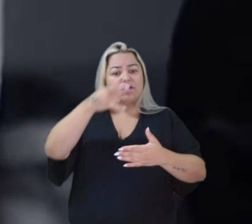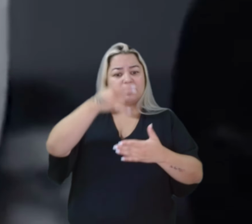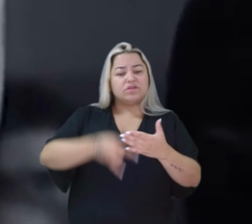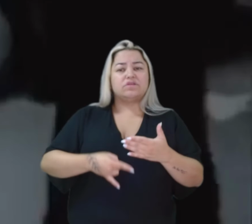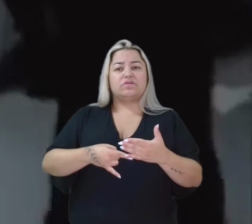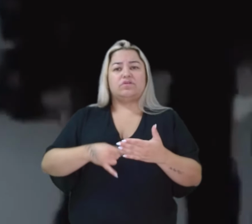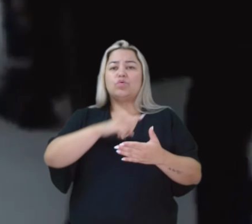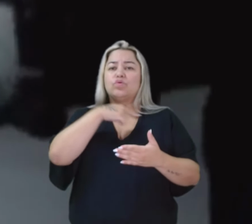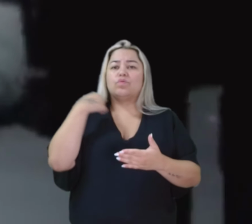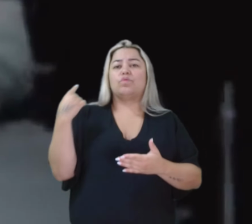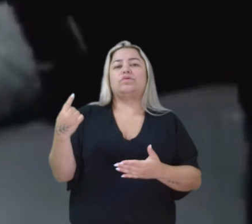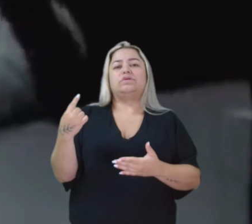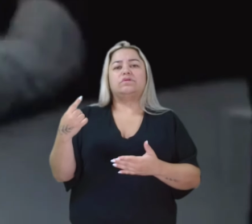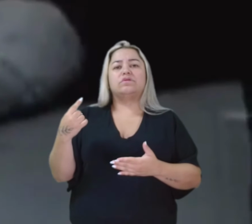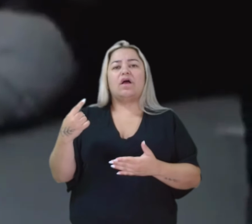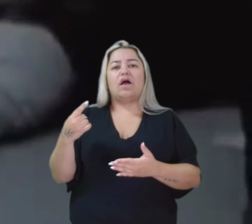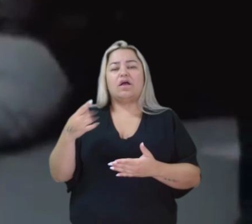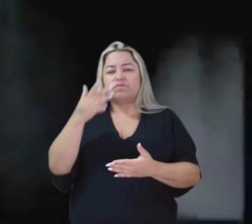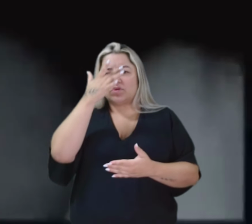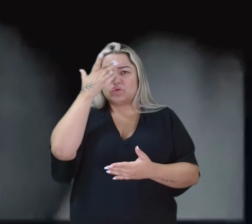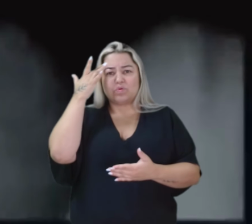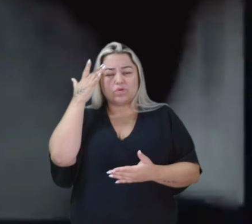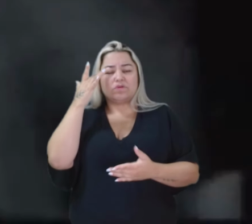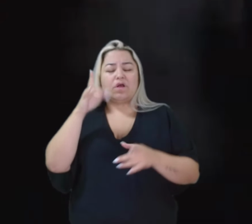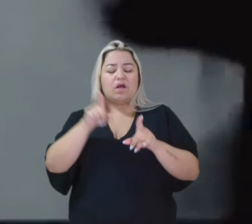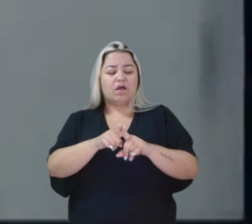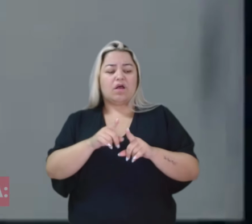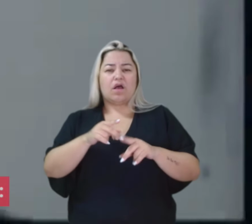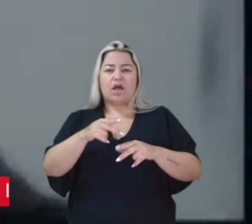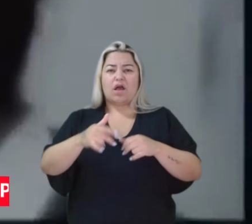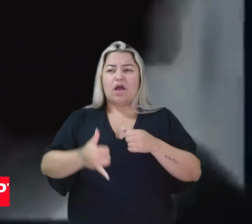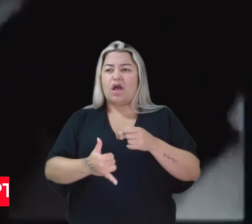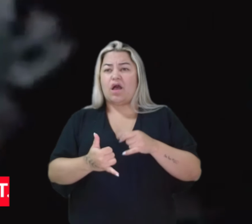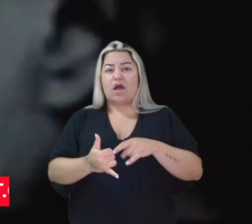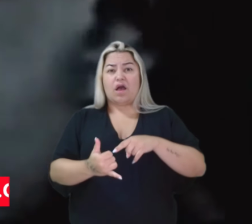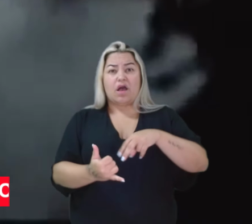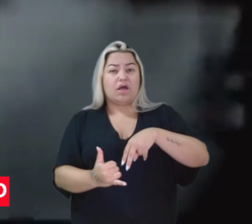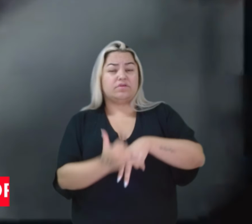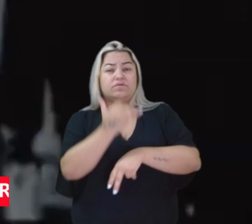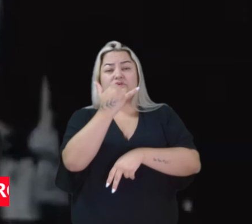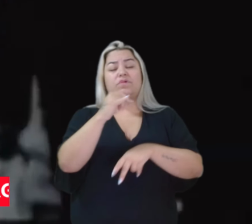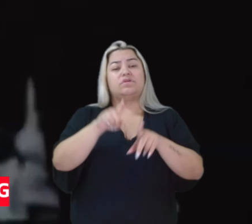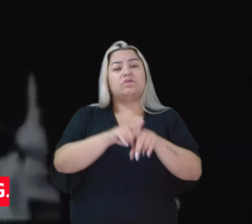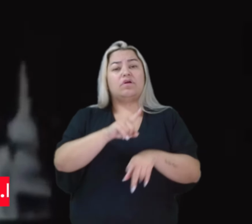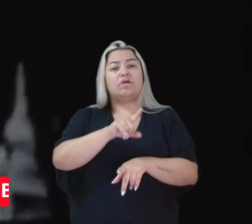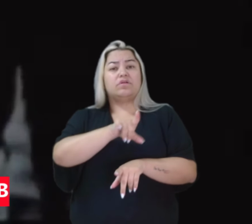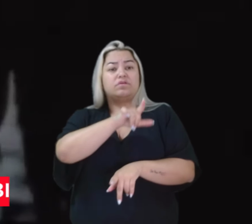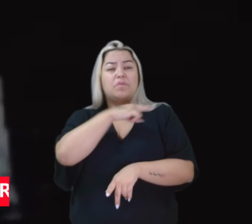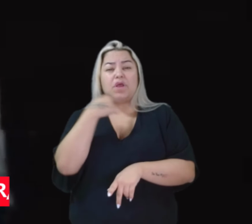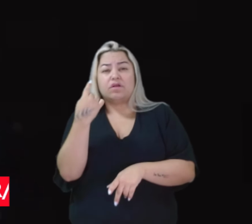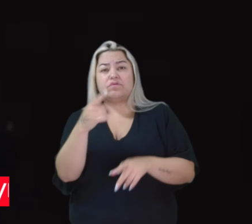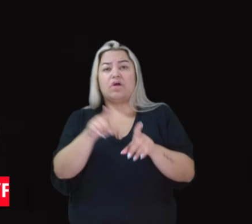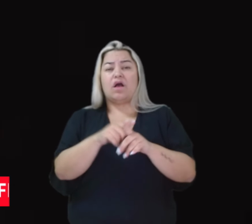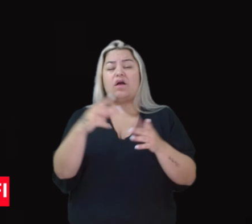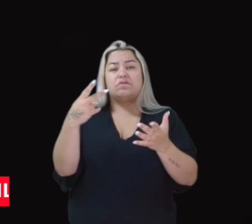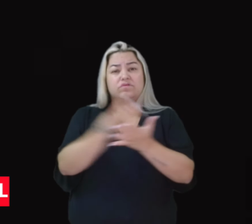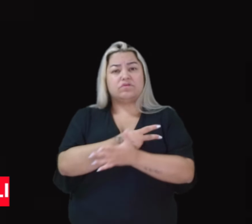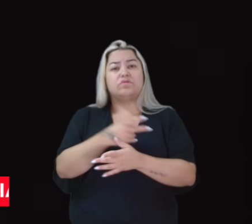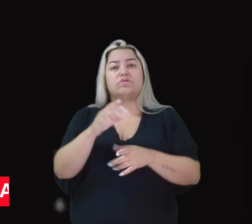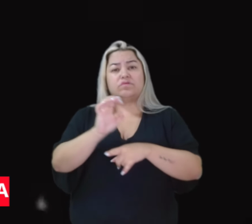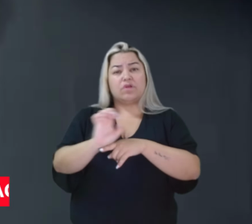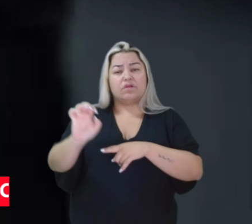óbito das vítimas da ditadura militar terem o registro de morte não natural causada pelo Estado. Além